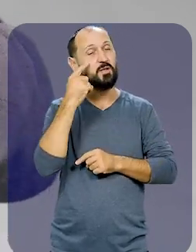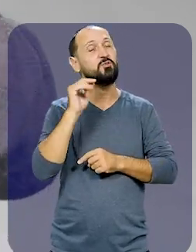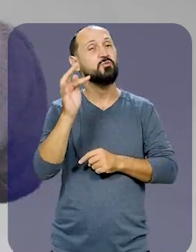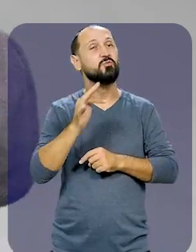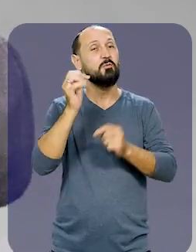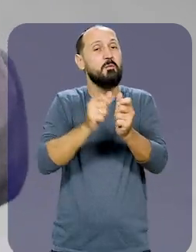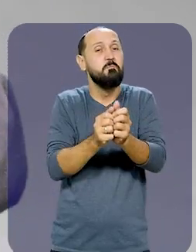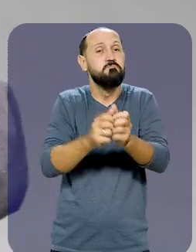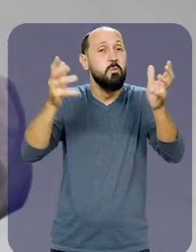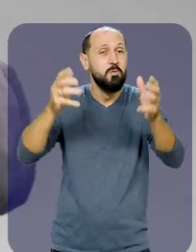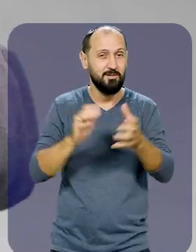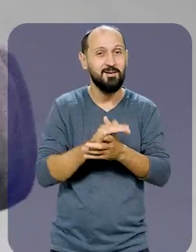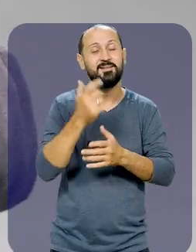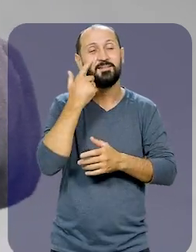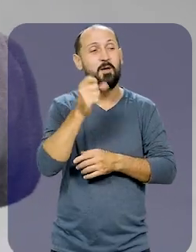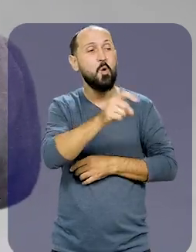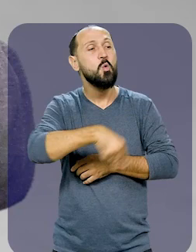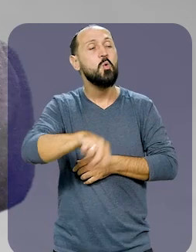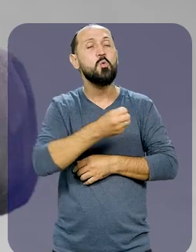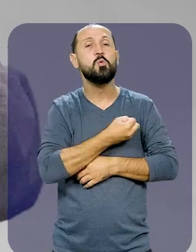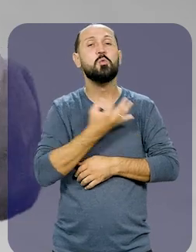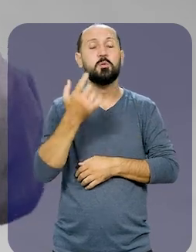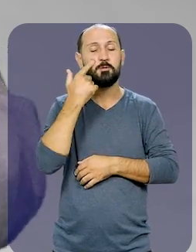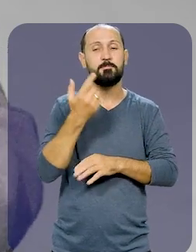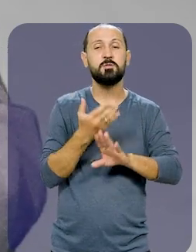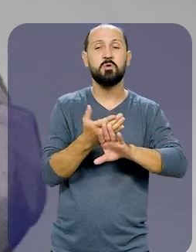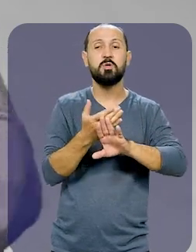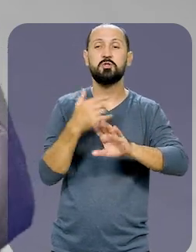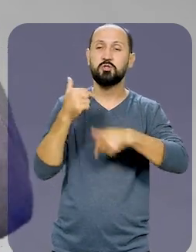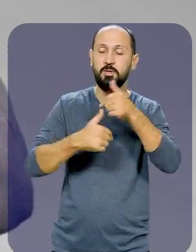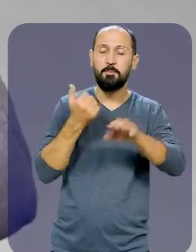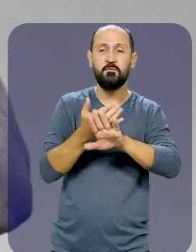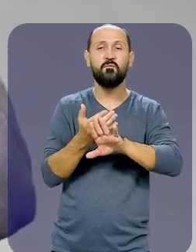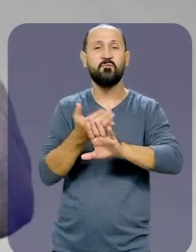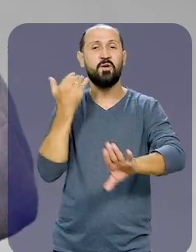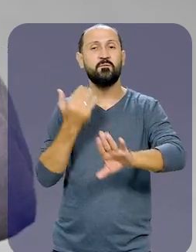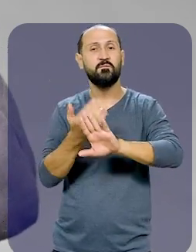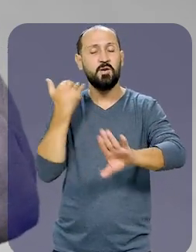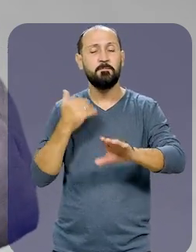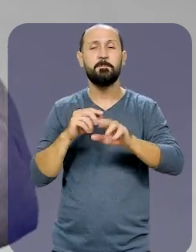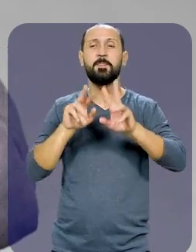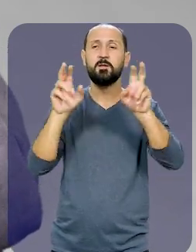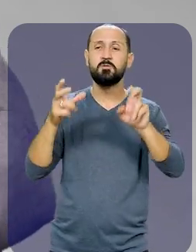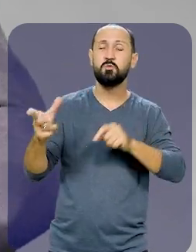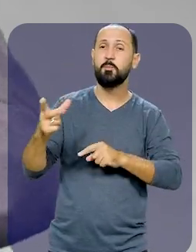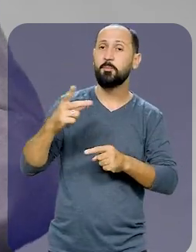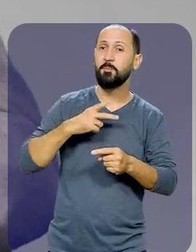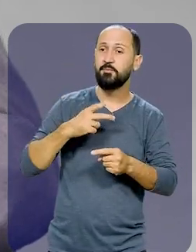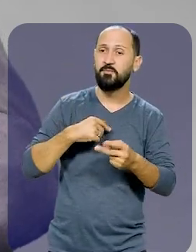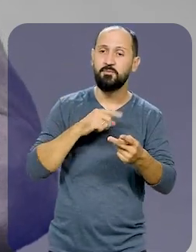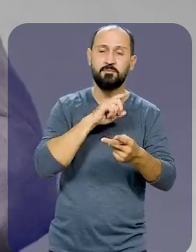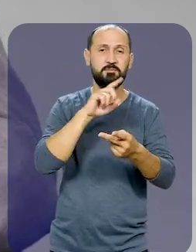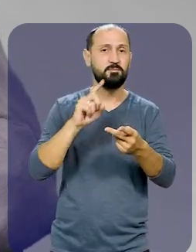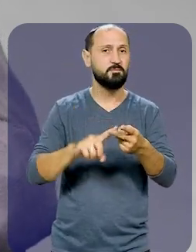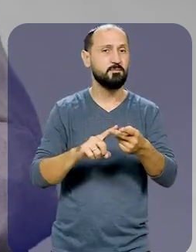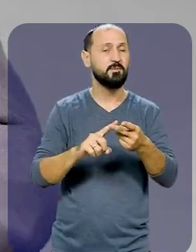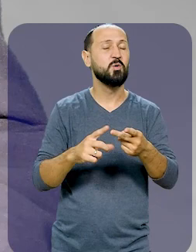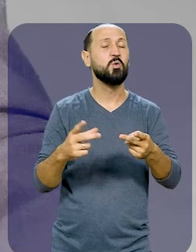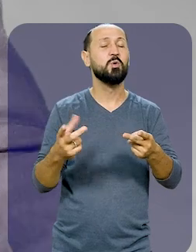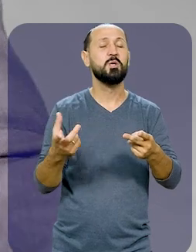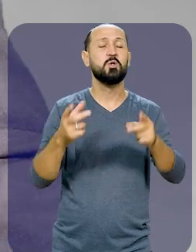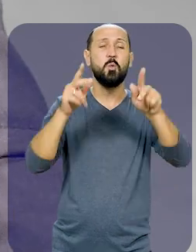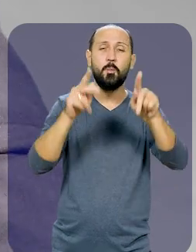O número de pessoas que vão se afastar do trabalho, tanto na área privada quanto na área